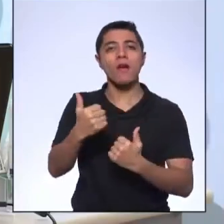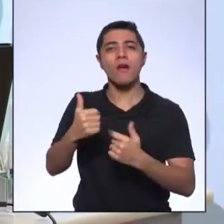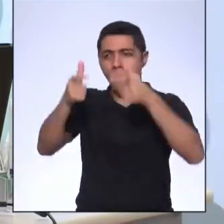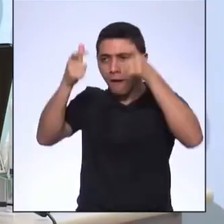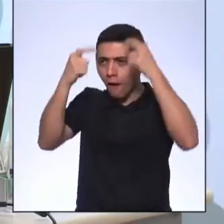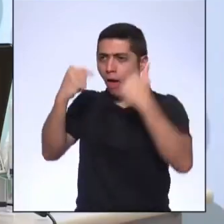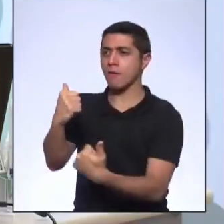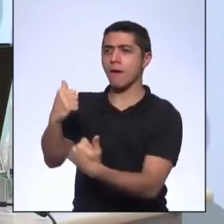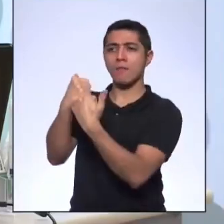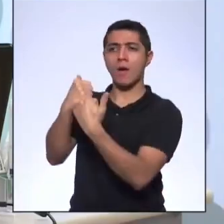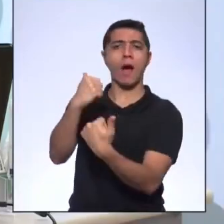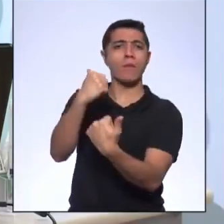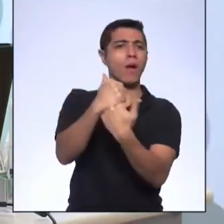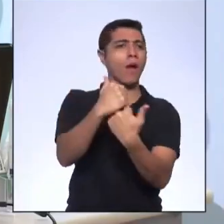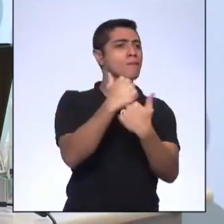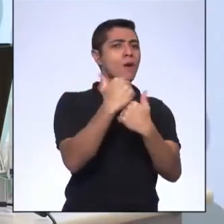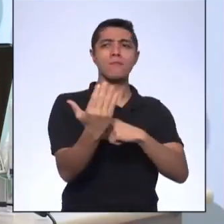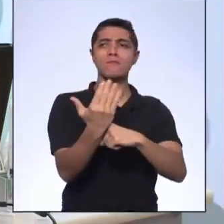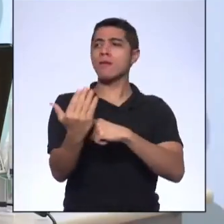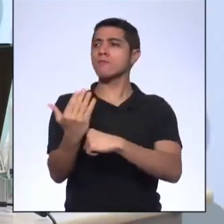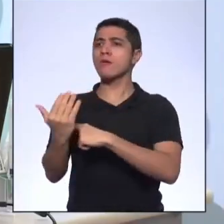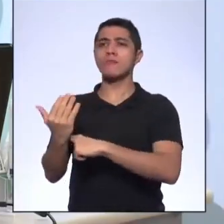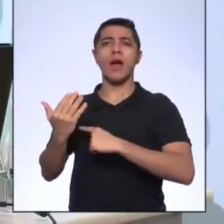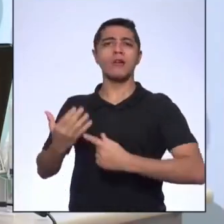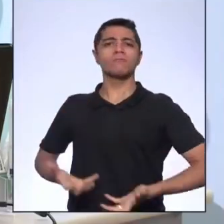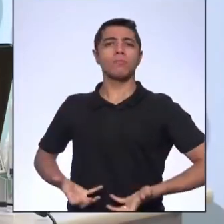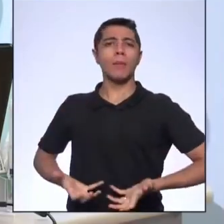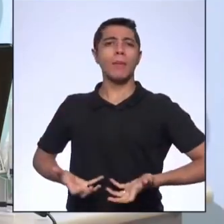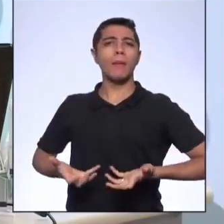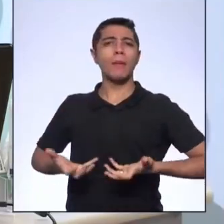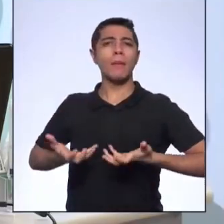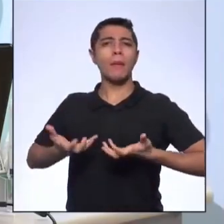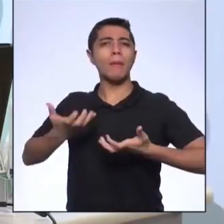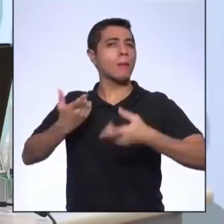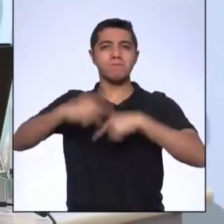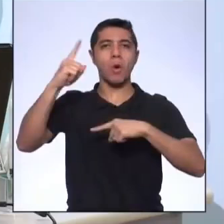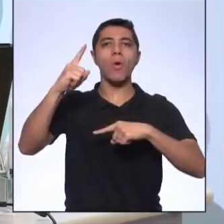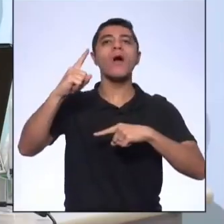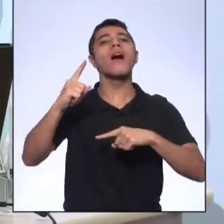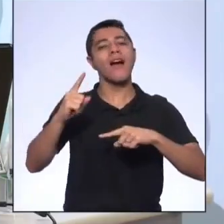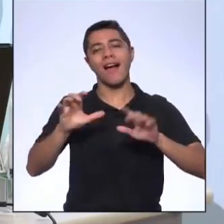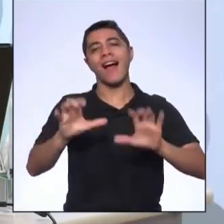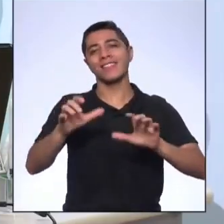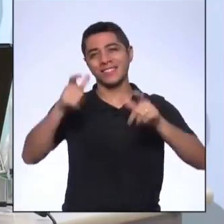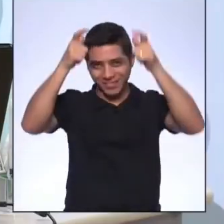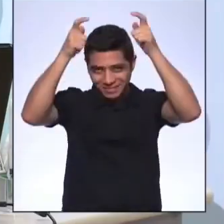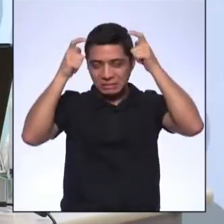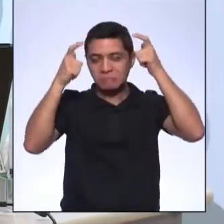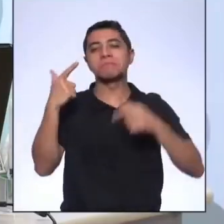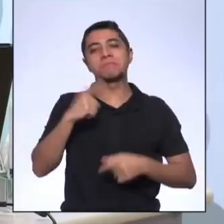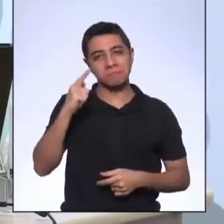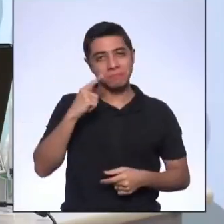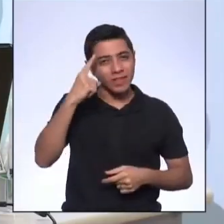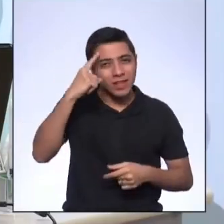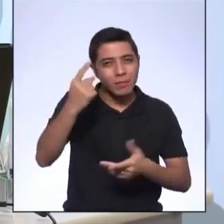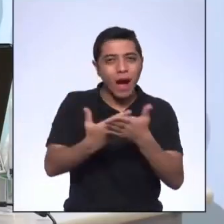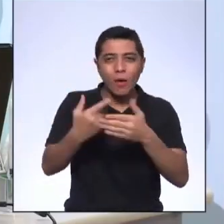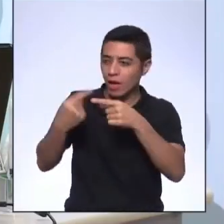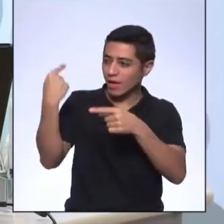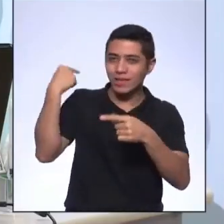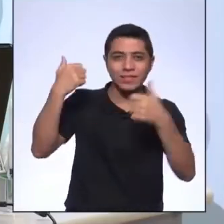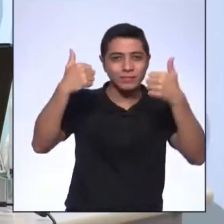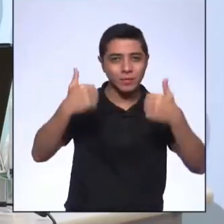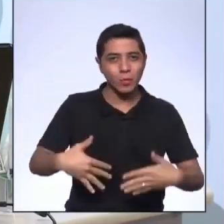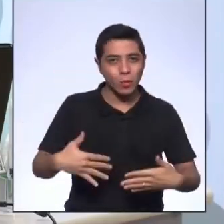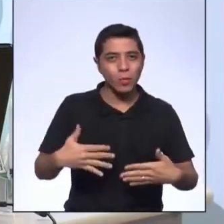lembrar que a nossa aula anterior foi sobre formação das monarquias, né? Os estados nacionais aí. Então, esse